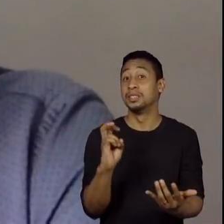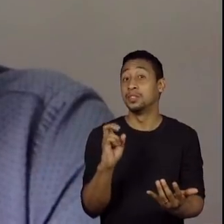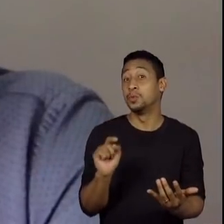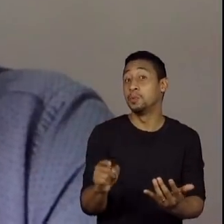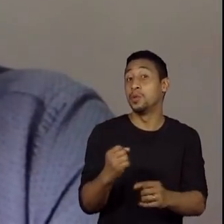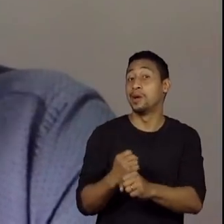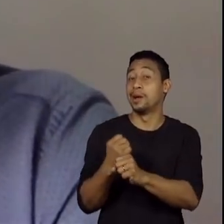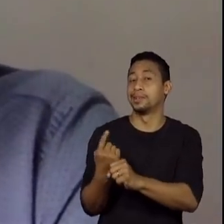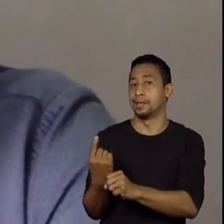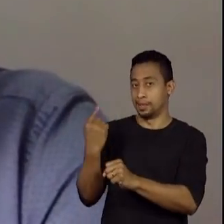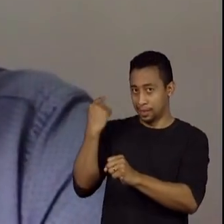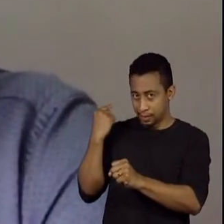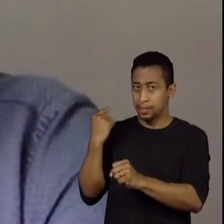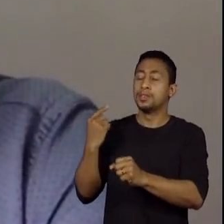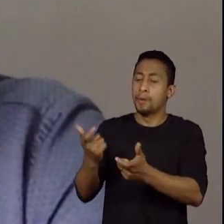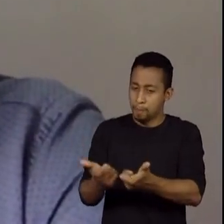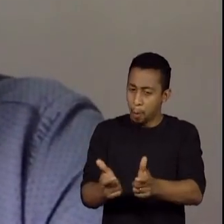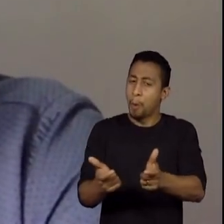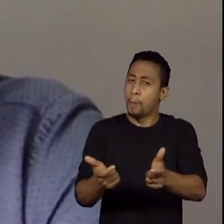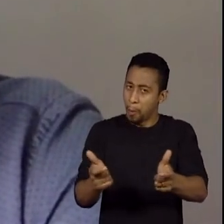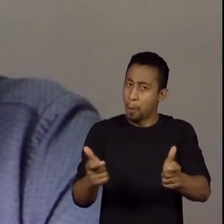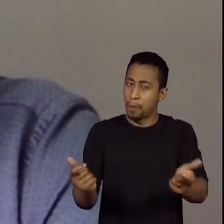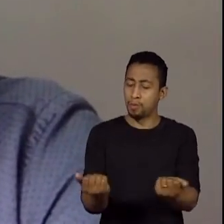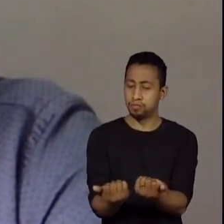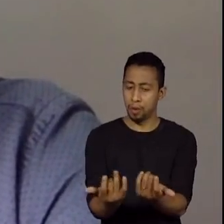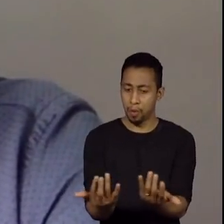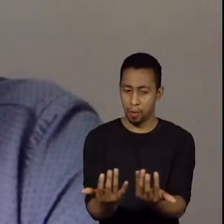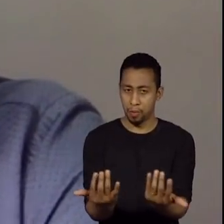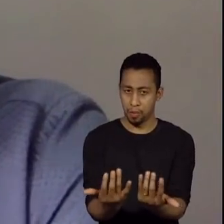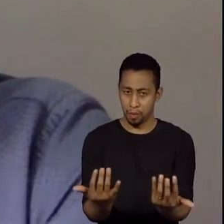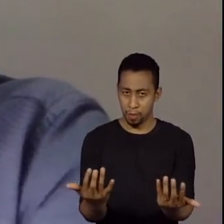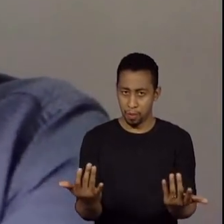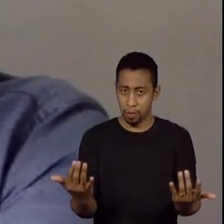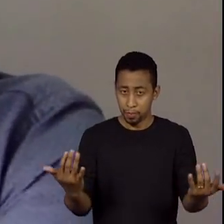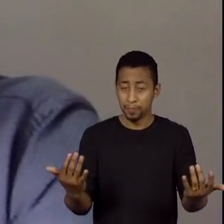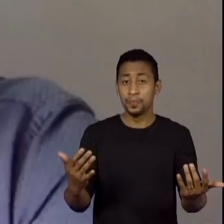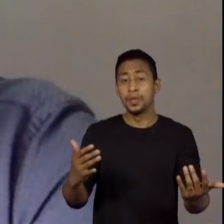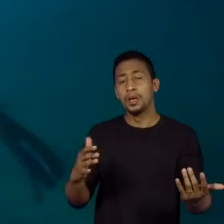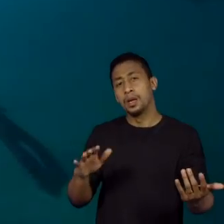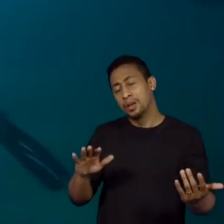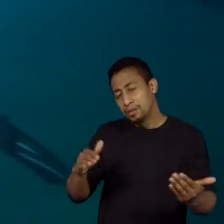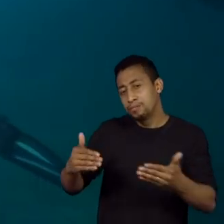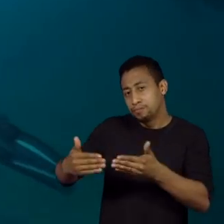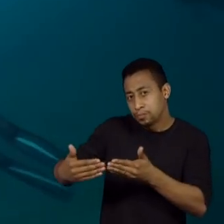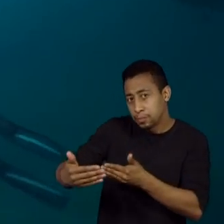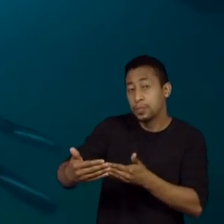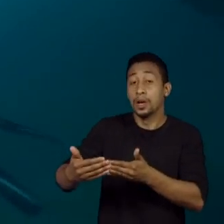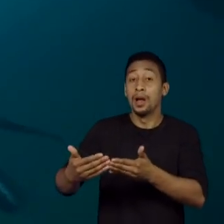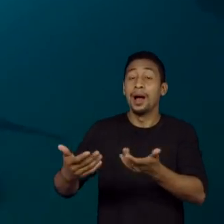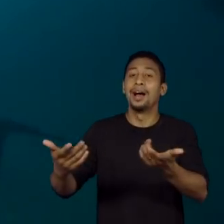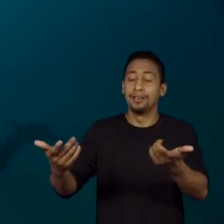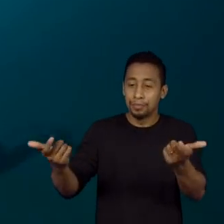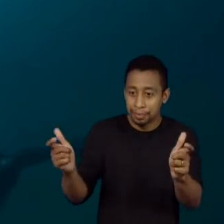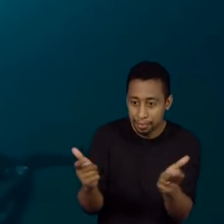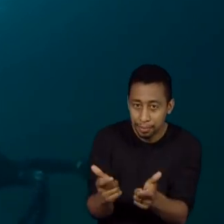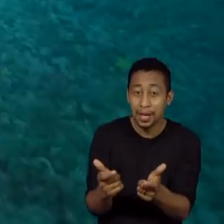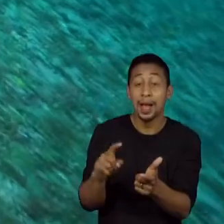E ele teve uma interrupção ao redor de 3 mil anos e depois um novo ciclo de crescimento, né?